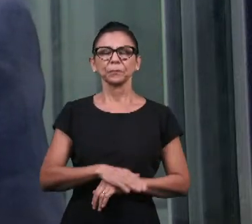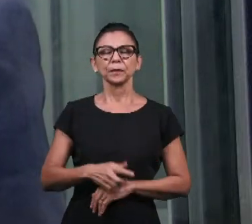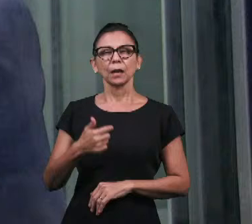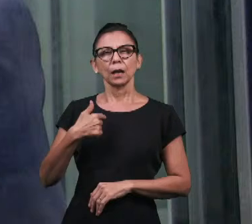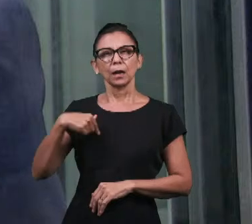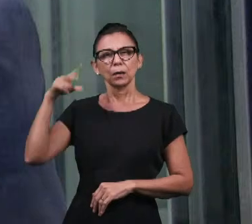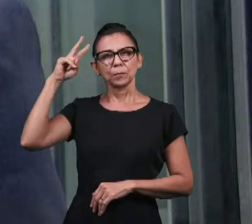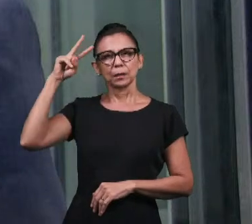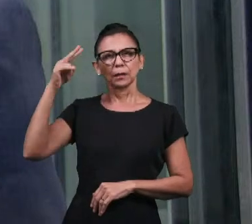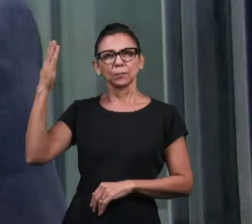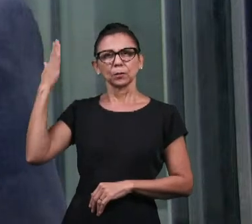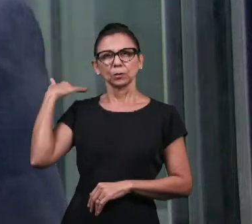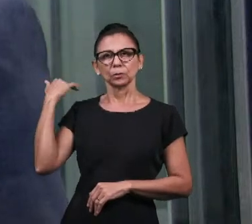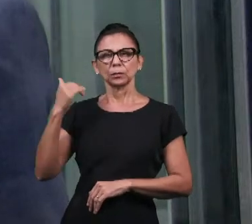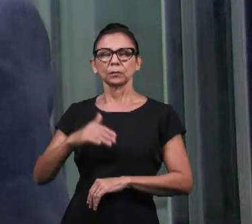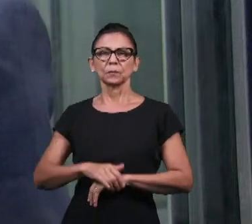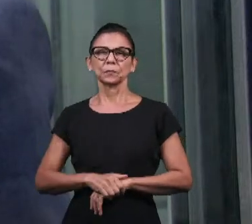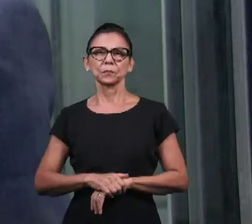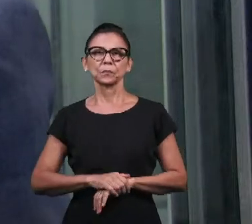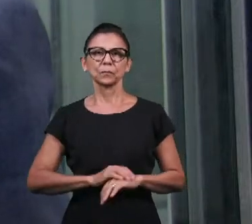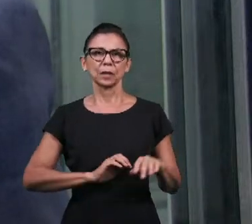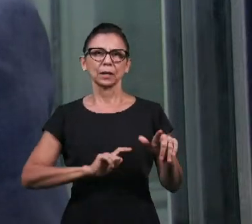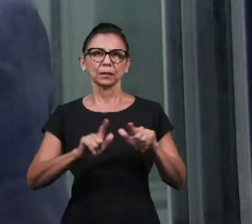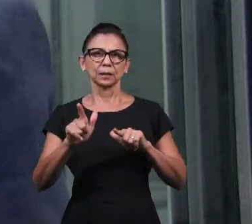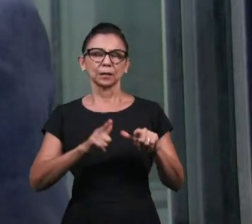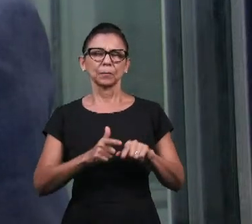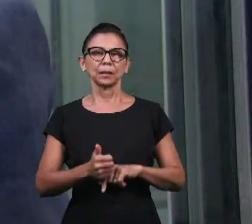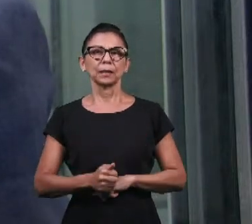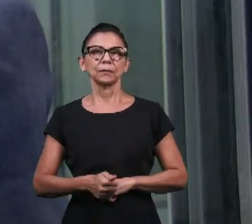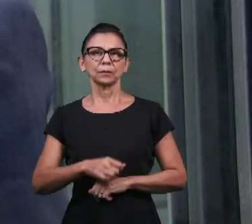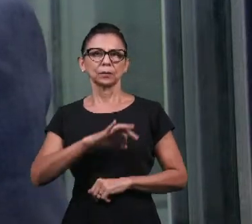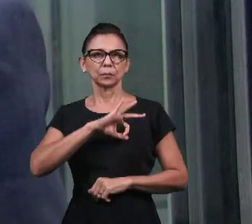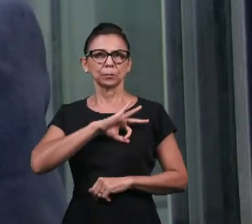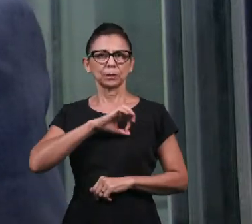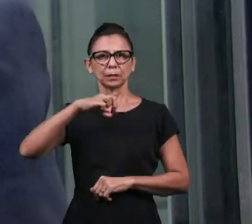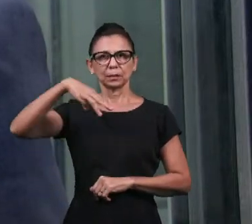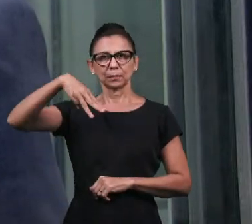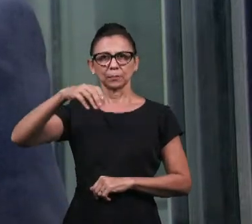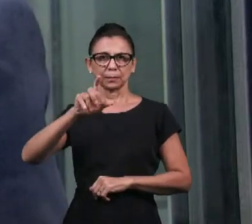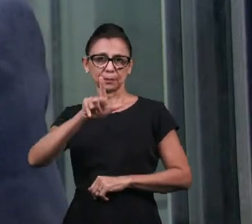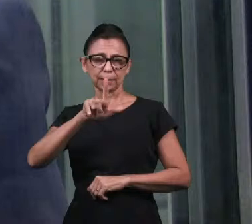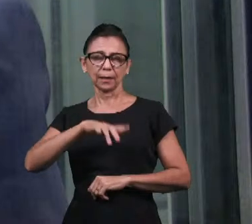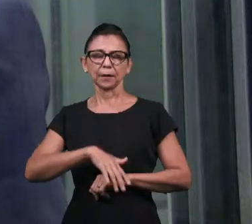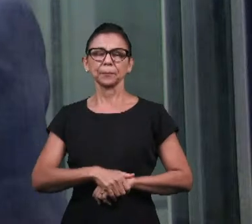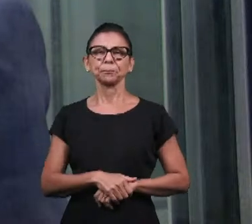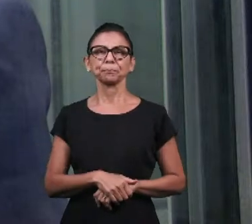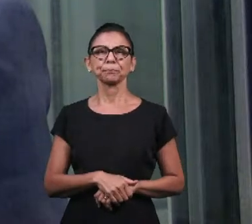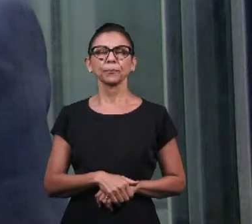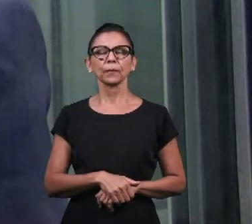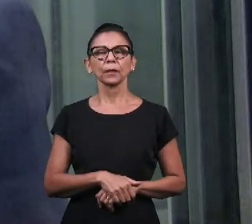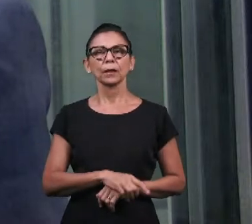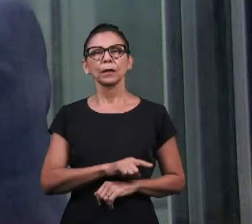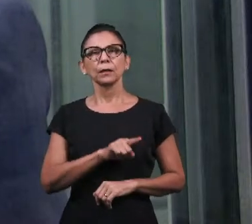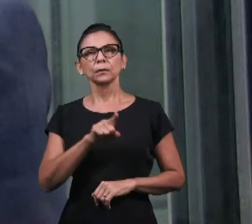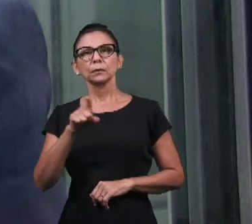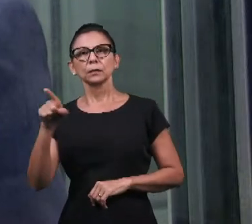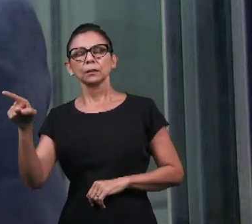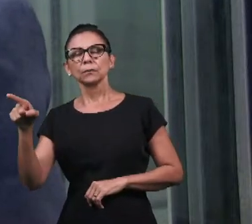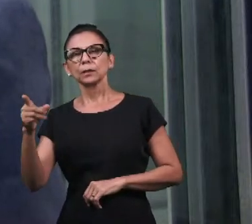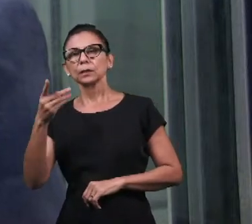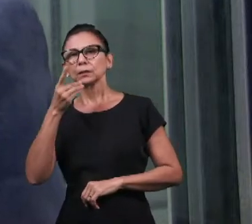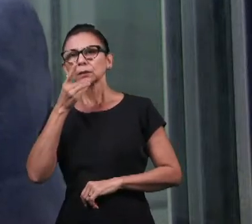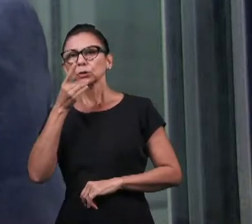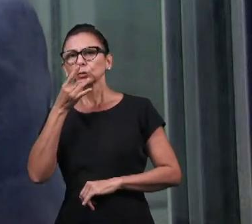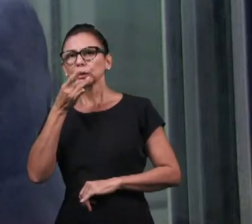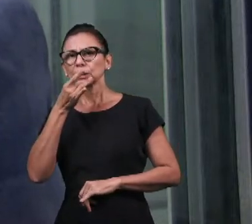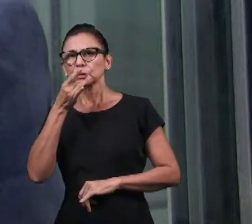Militar. Eu tinha sido transferido de Cachoeiro para Vitória, de Mimoso do Sul para Vitória. E